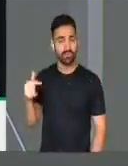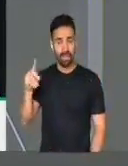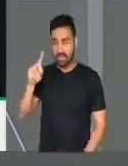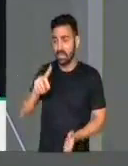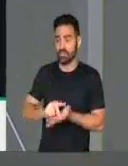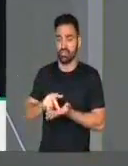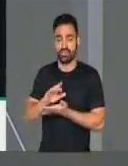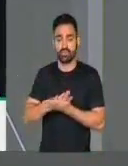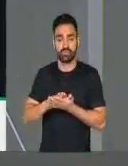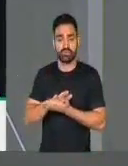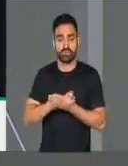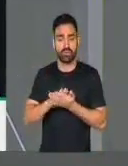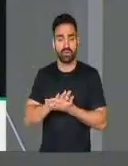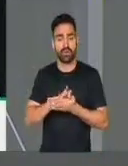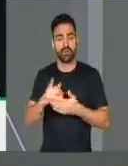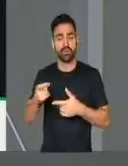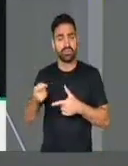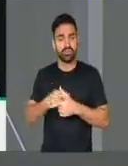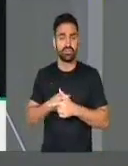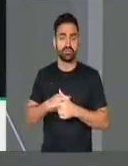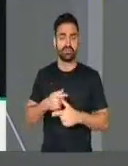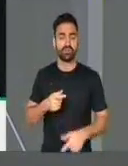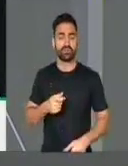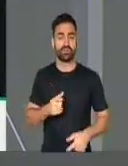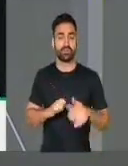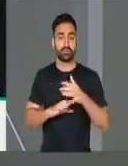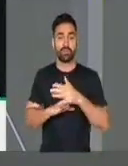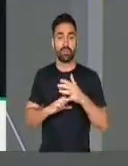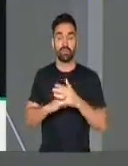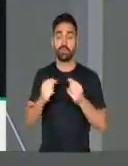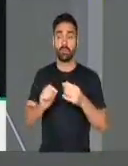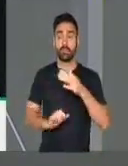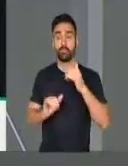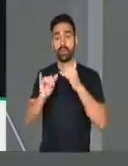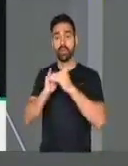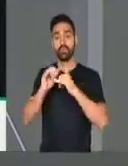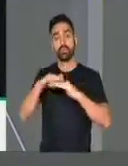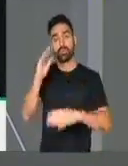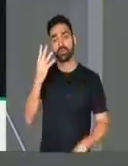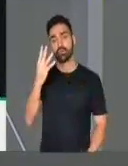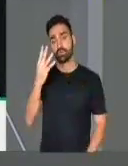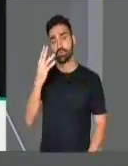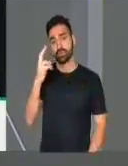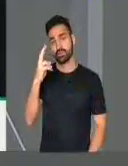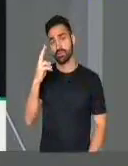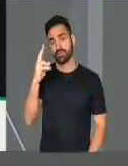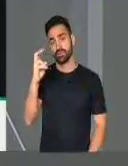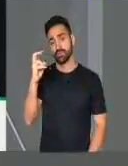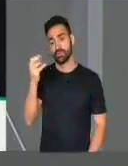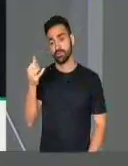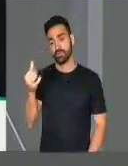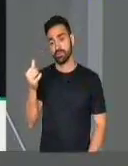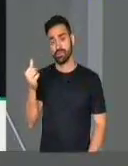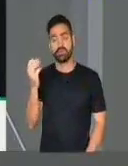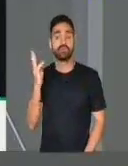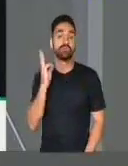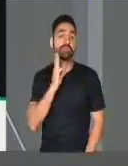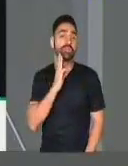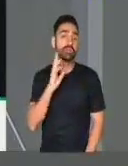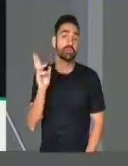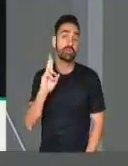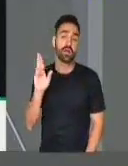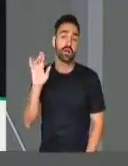esse, numa dívida das empresas, perdoar mais de 426 bilhões